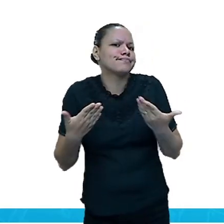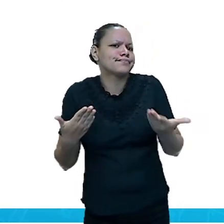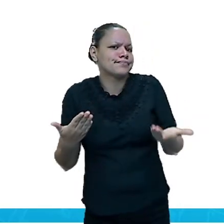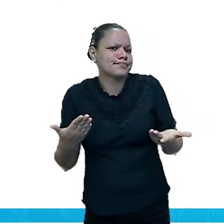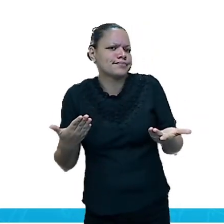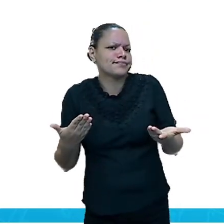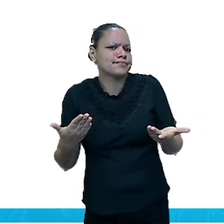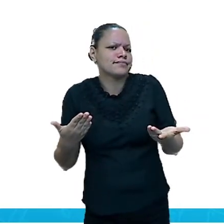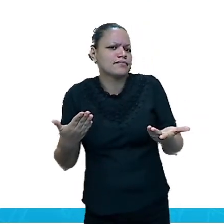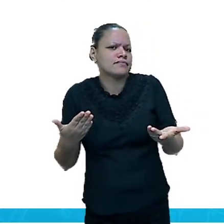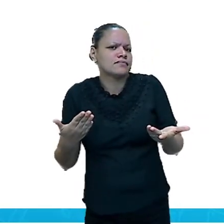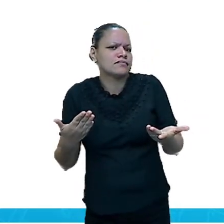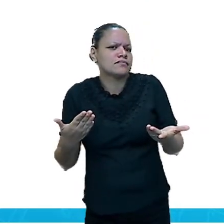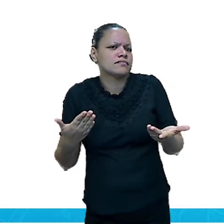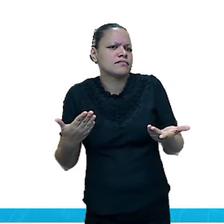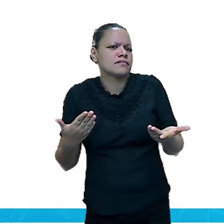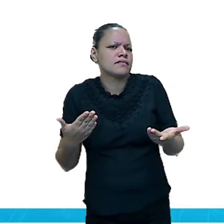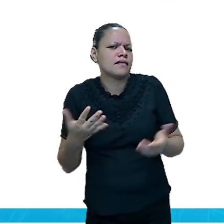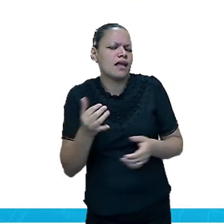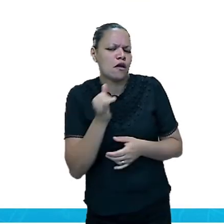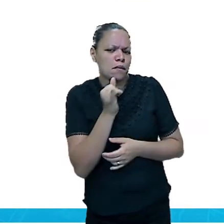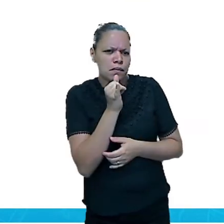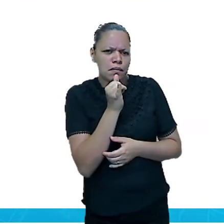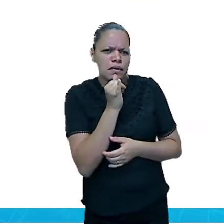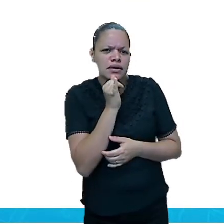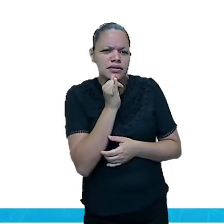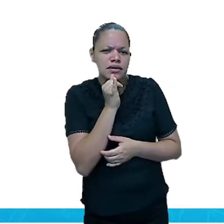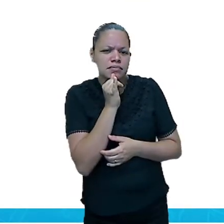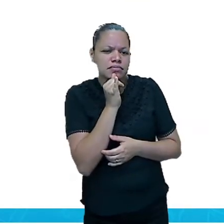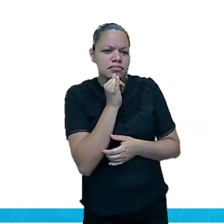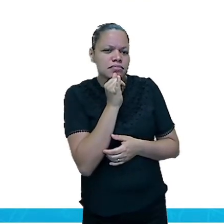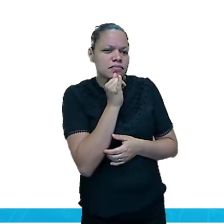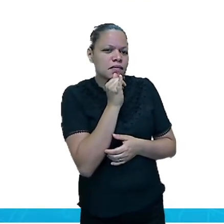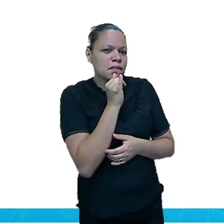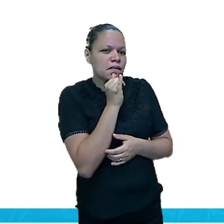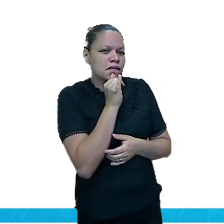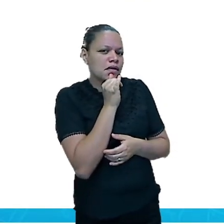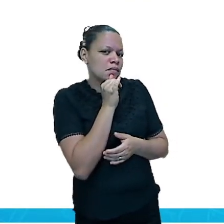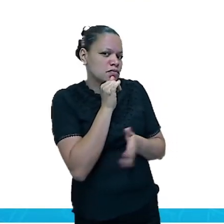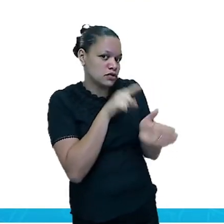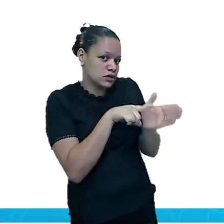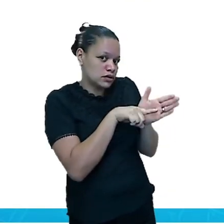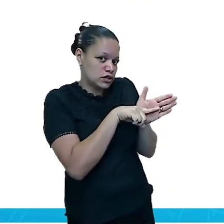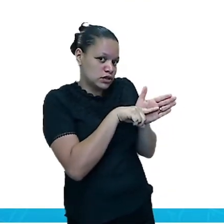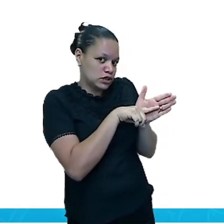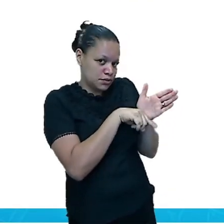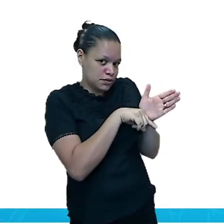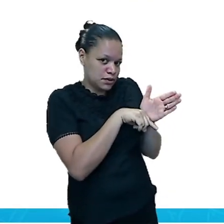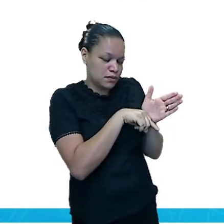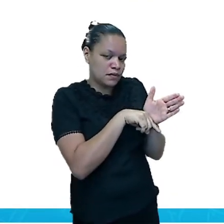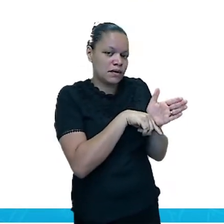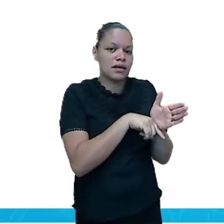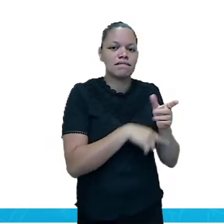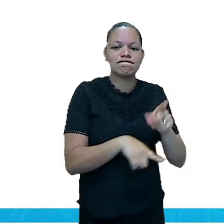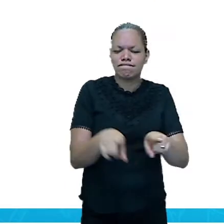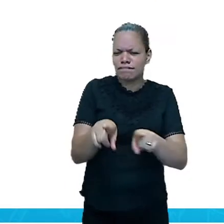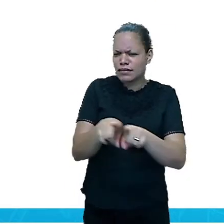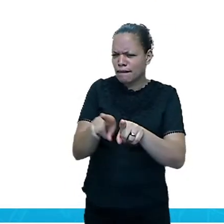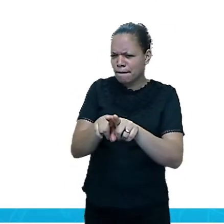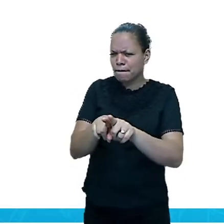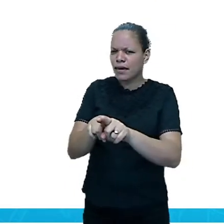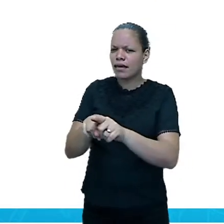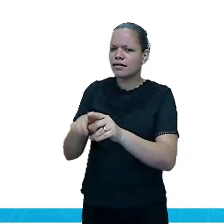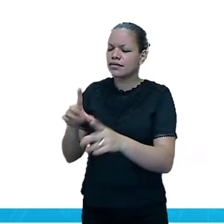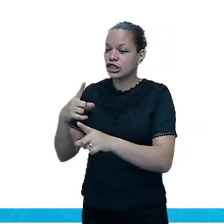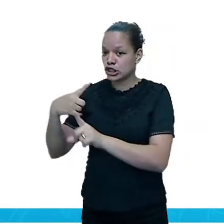com valor estiver antes da maior, nós vamos subtrair. Então, nós vamos fazer o seguinte. Para construir o número